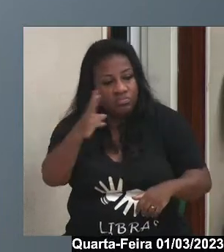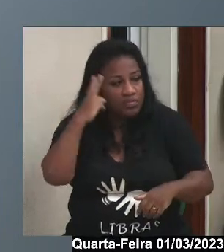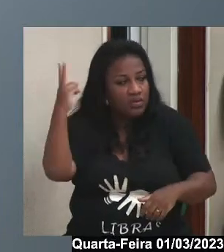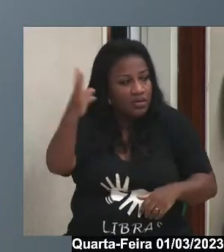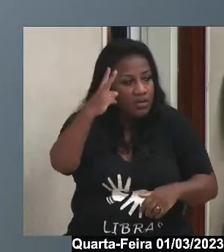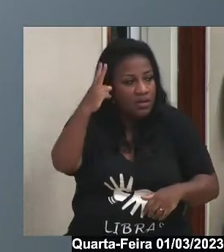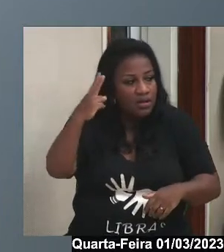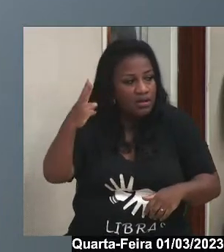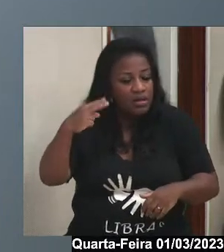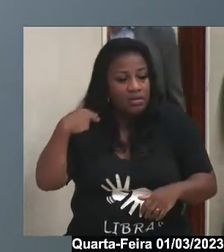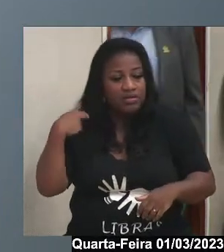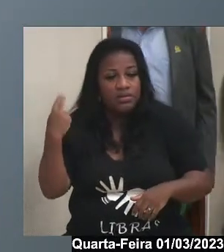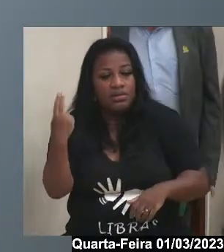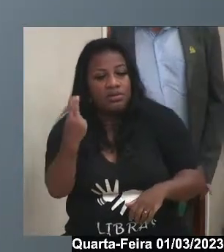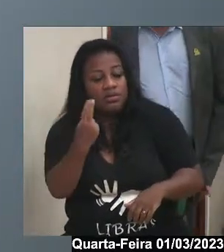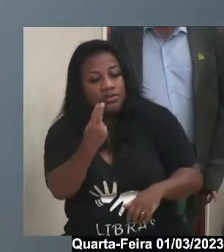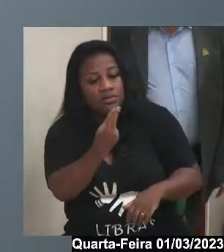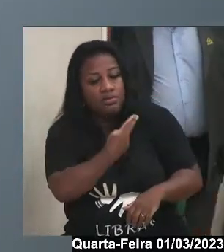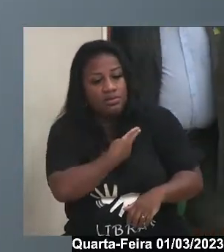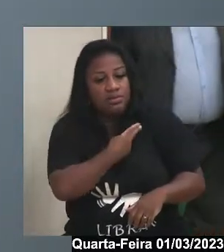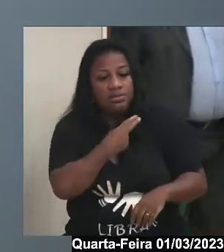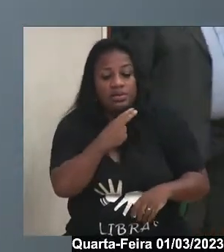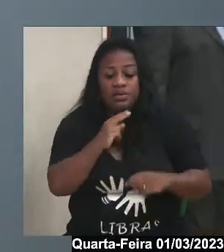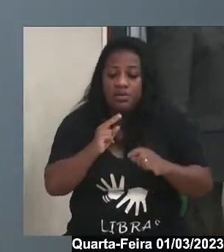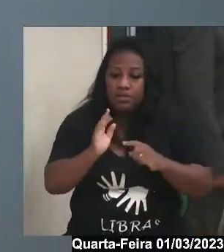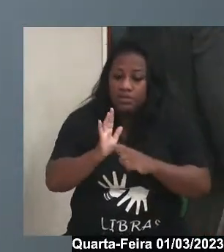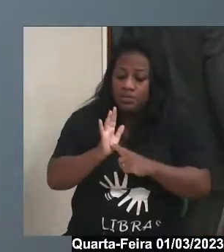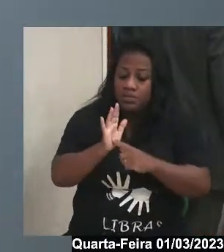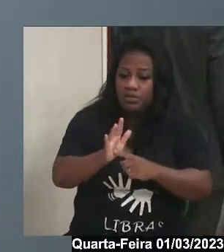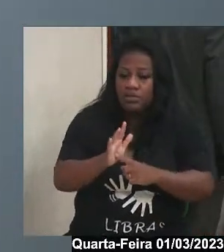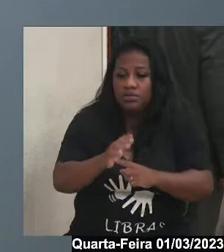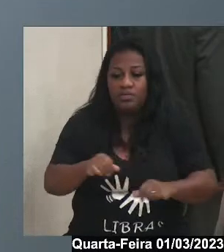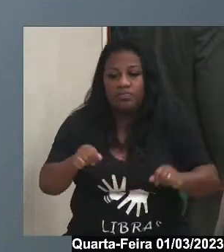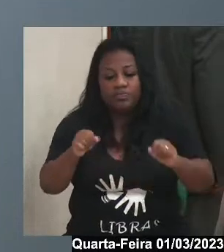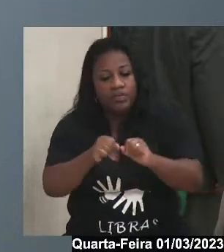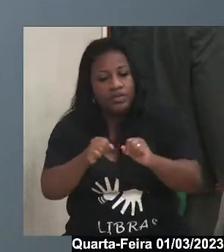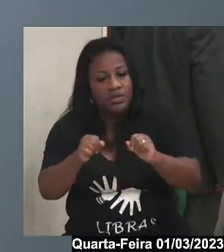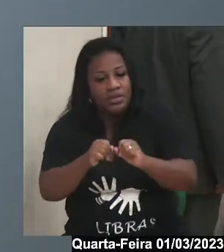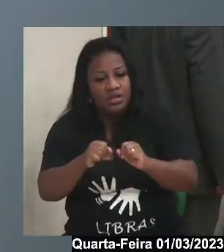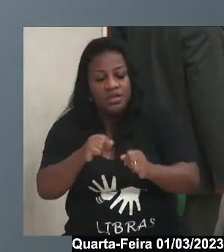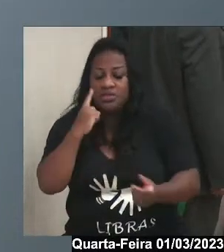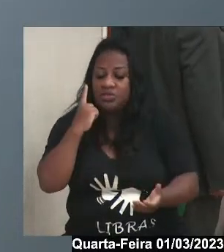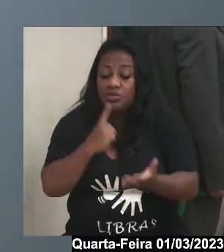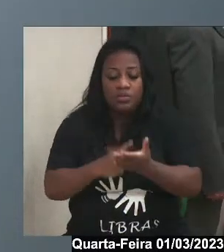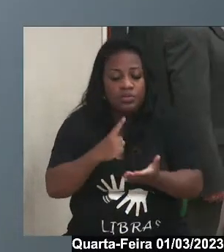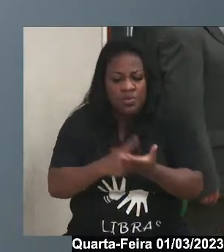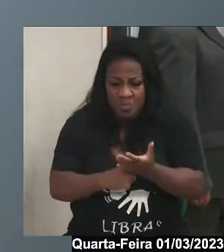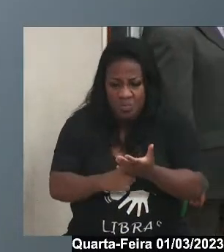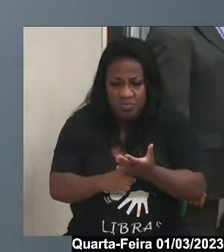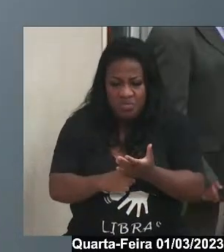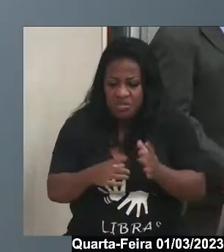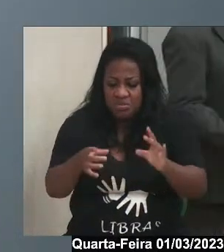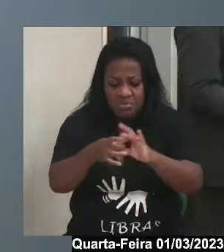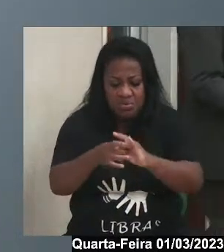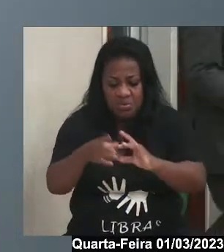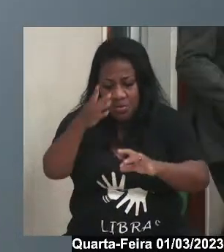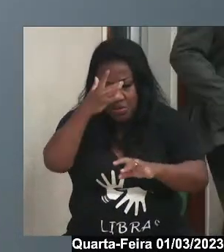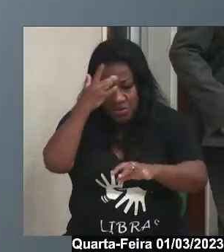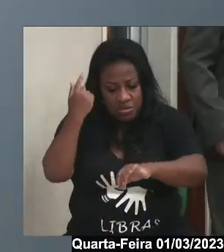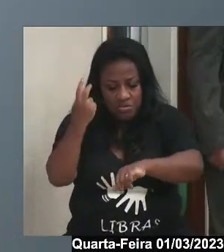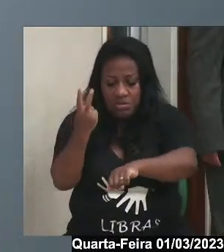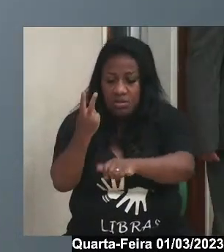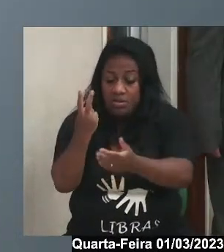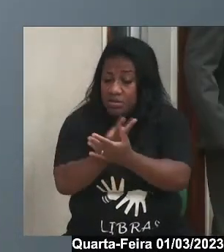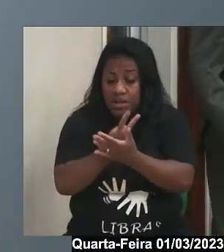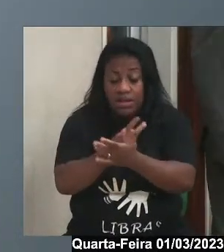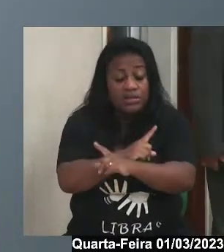valorizada e a nossa moção de congratulação mostra que nós não temos compromisso com aquilo que é errado. O prefeito Ney Santos não